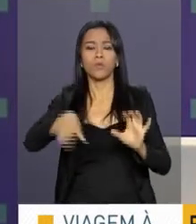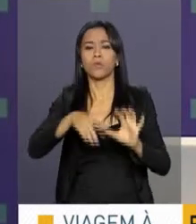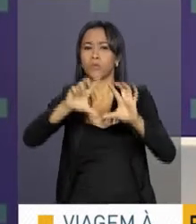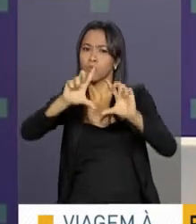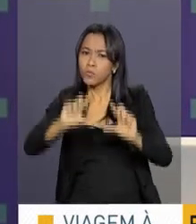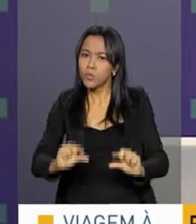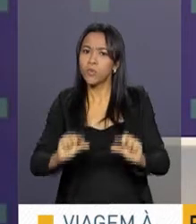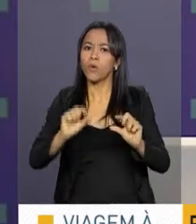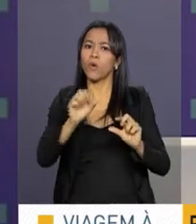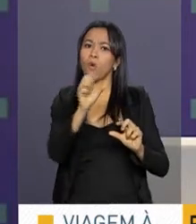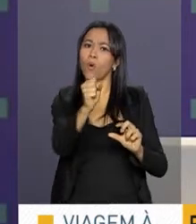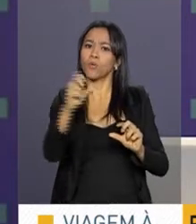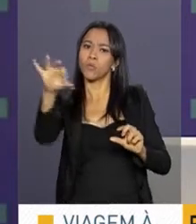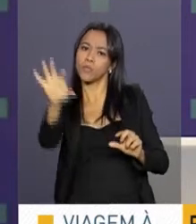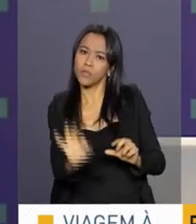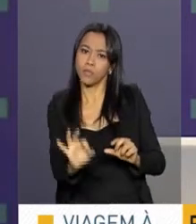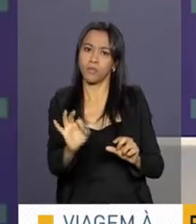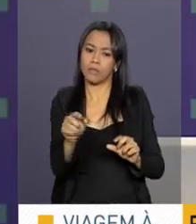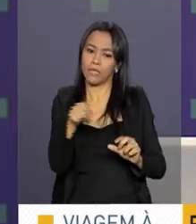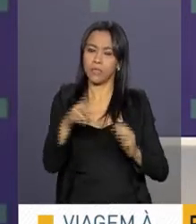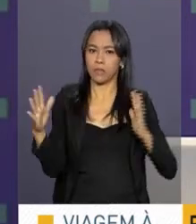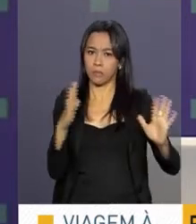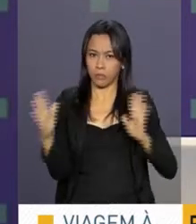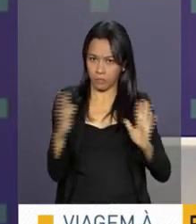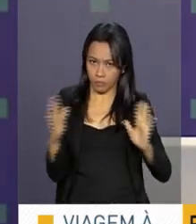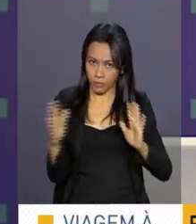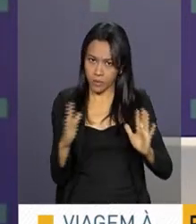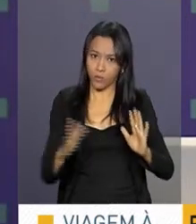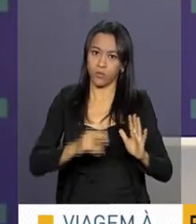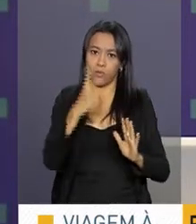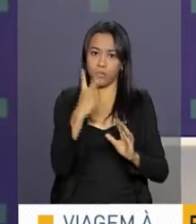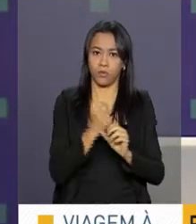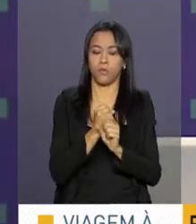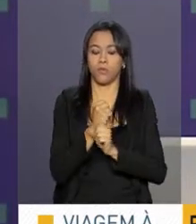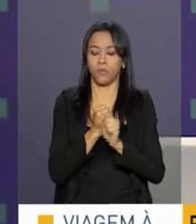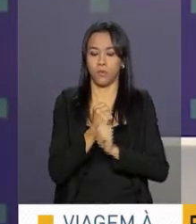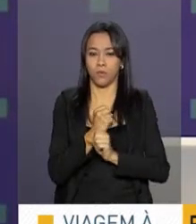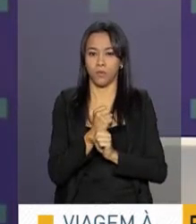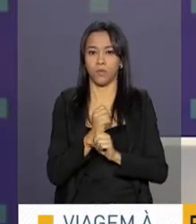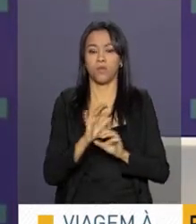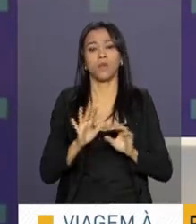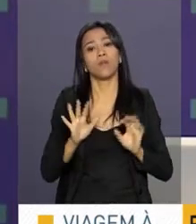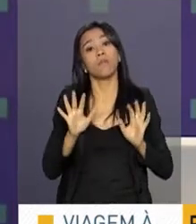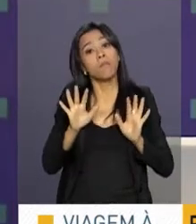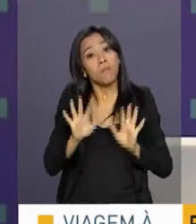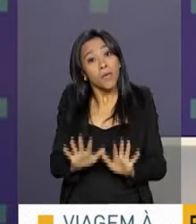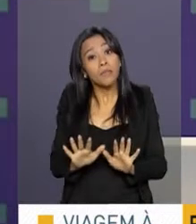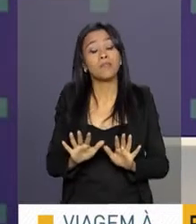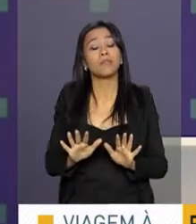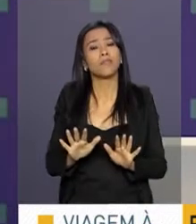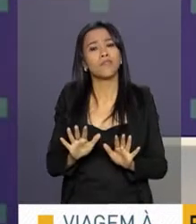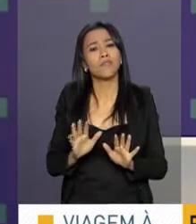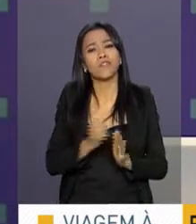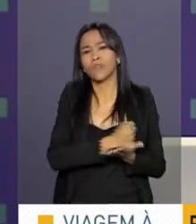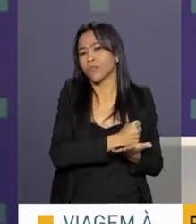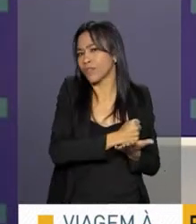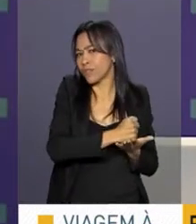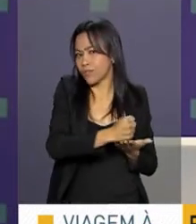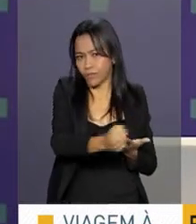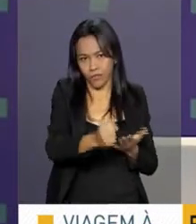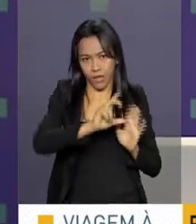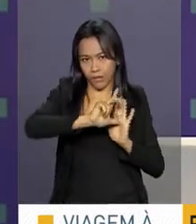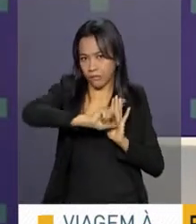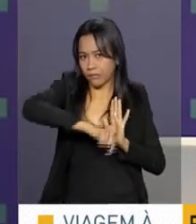quase 8% no PIB nesse período de dois anos. Mas a recessão já passou. O